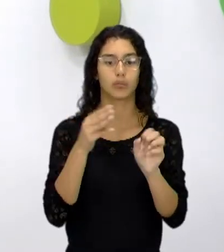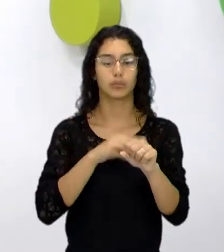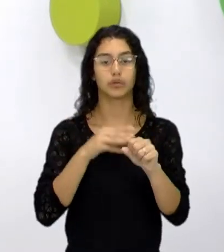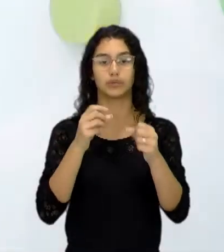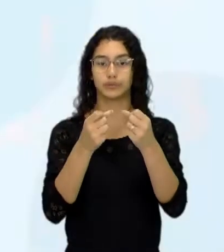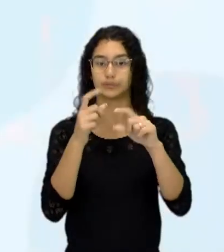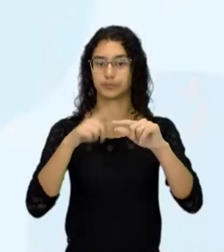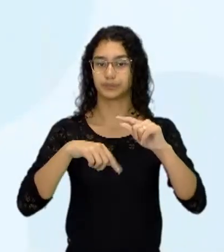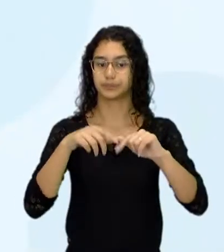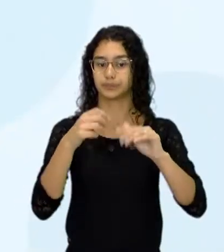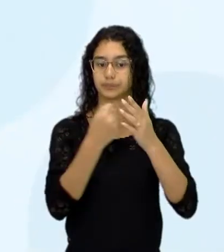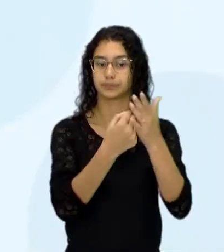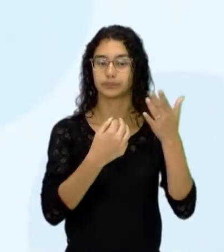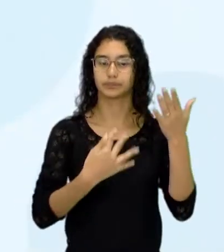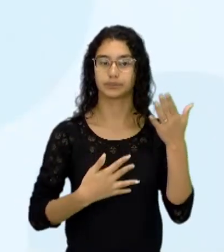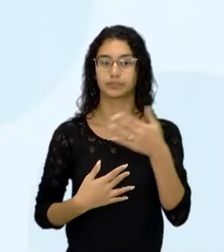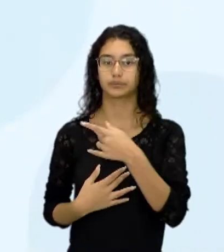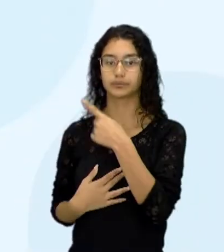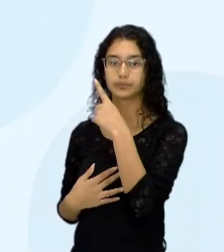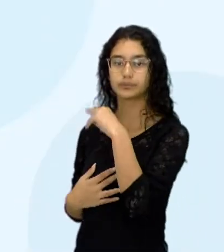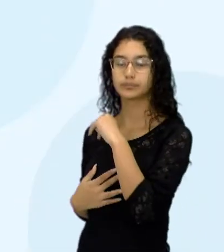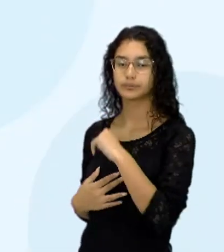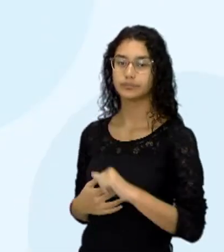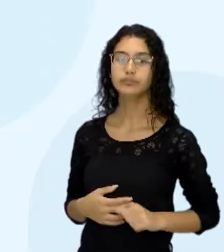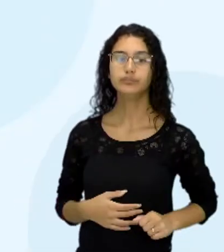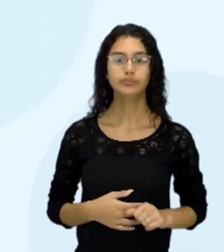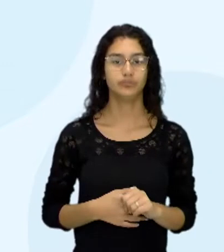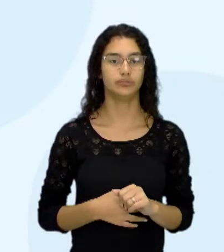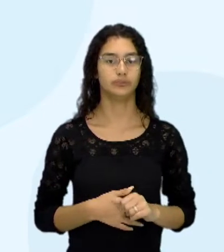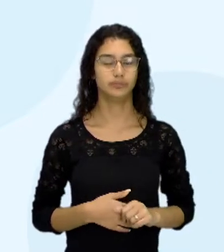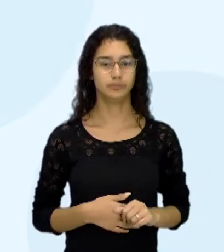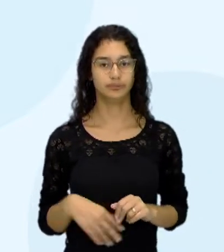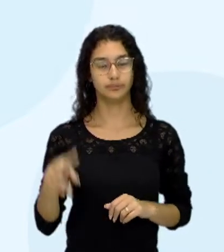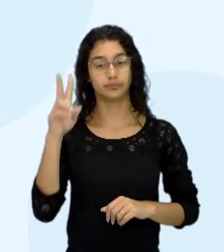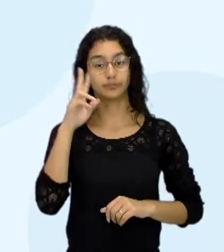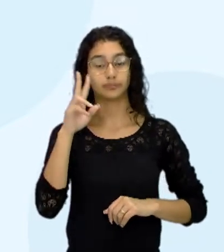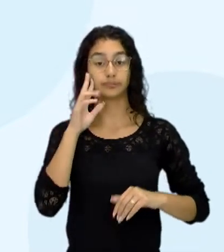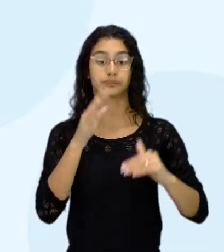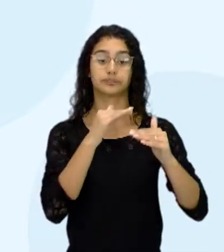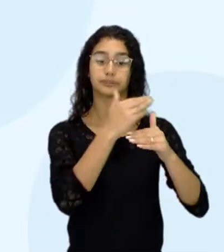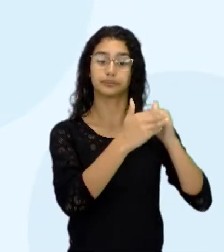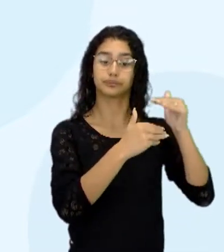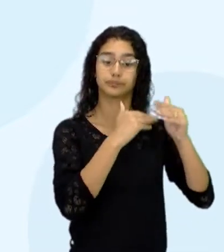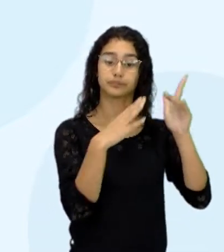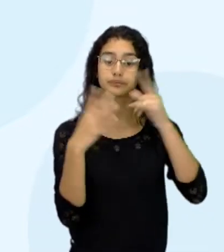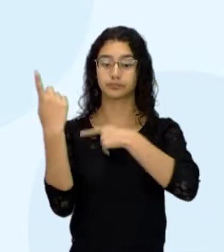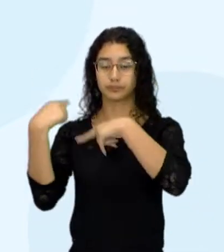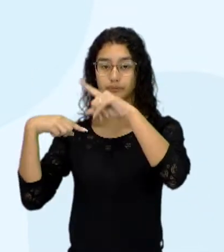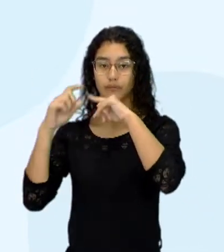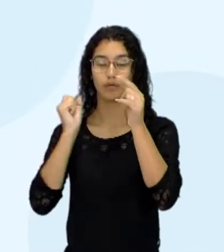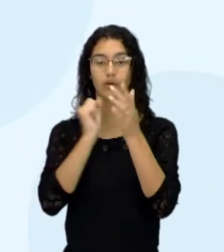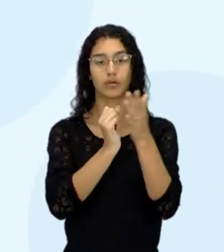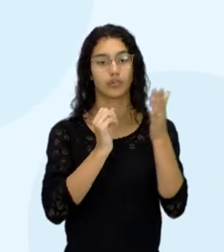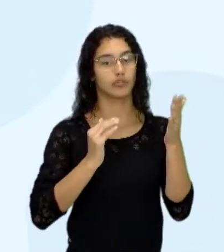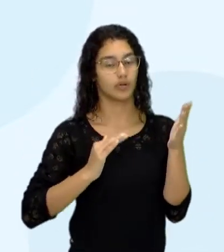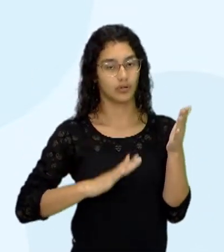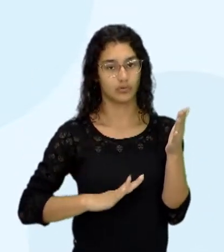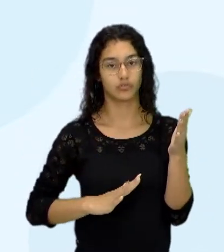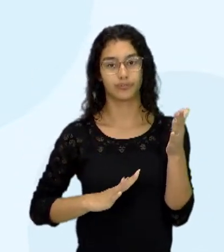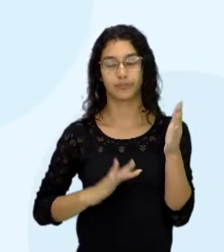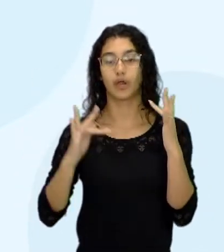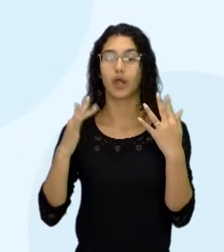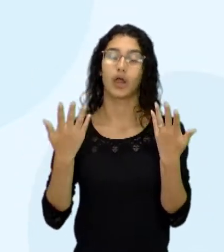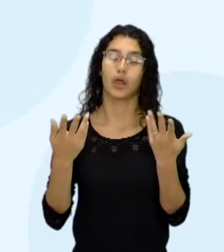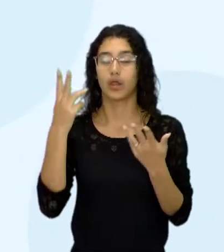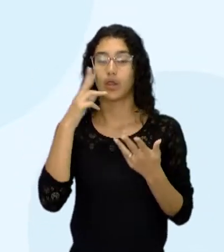da aula, vamos ver o que temos. No conteúdo da aula, retomada do processo desenvolvido na atividade. Então tudo